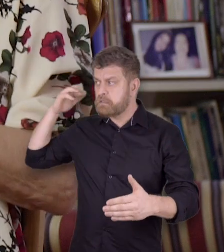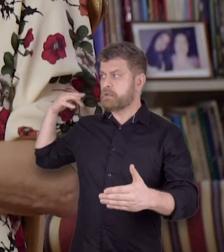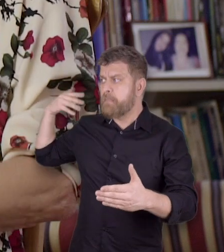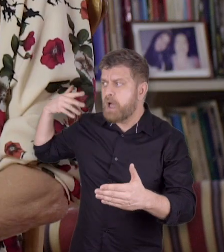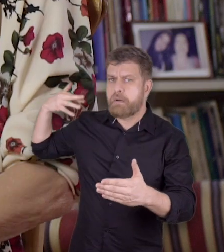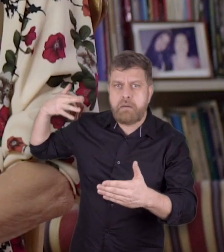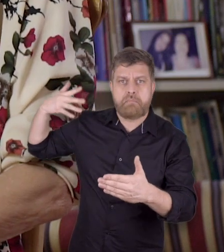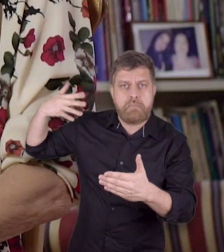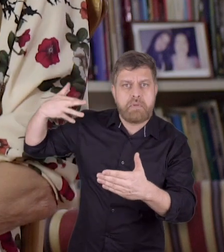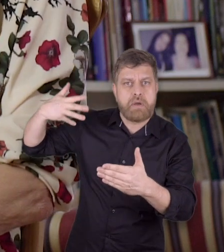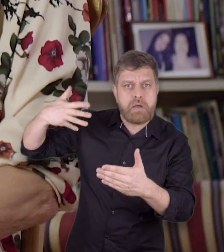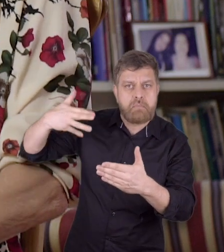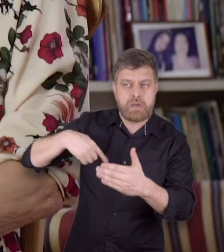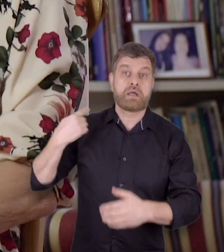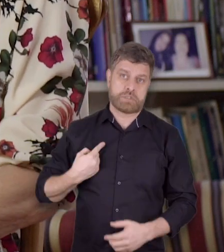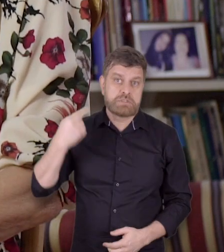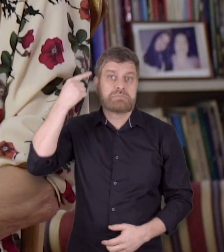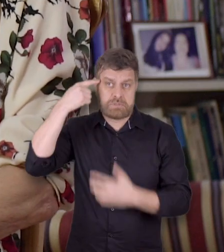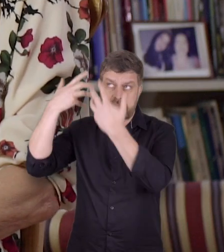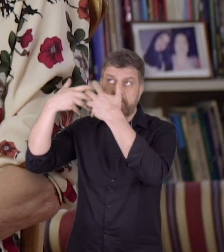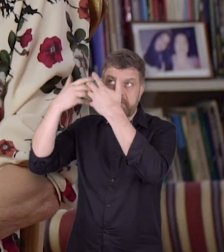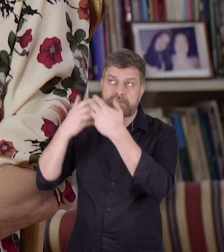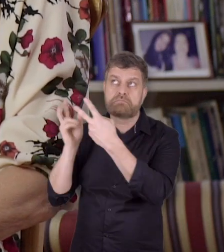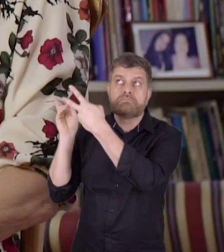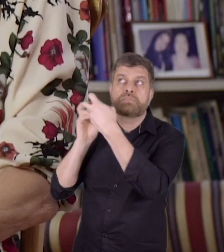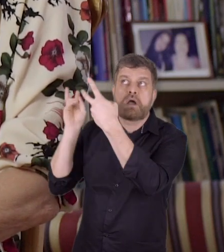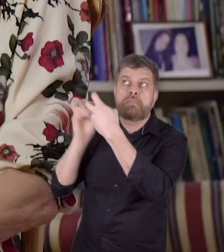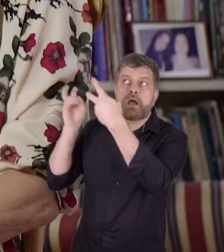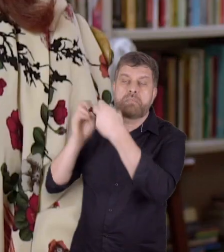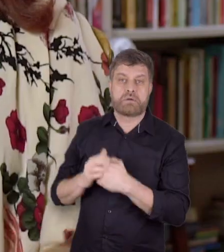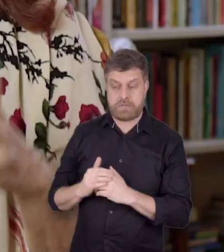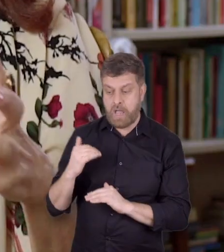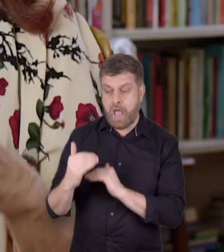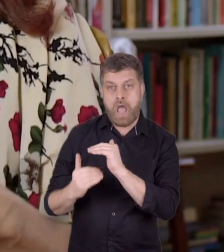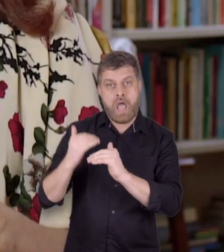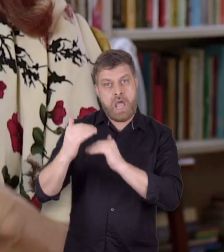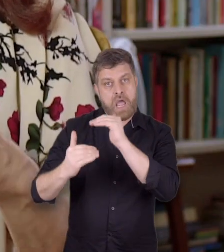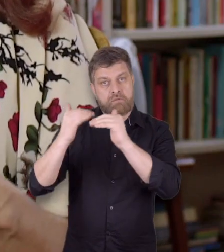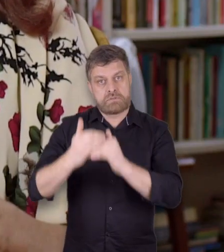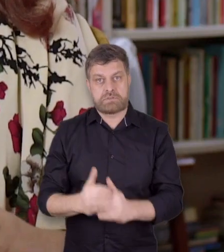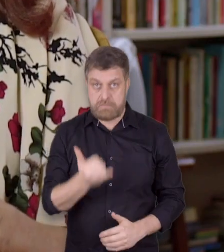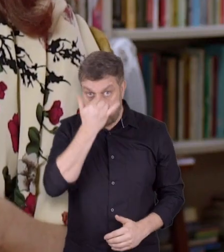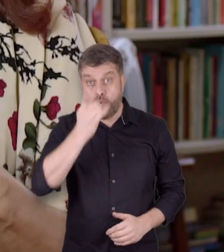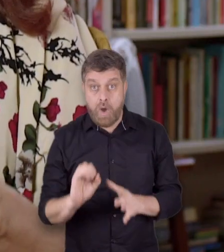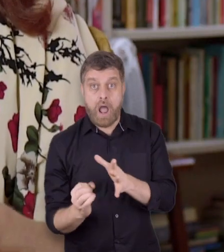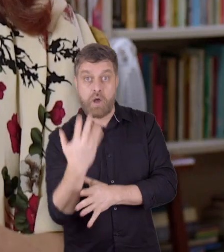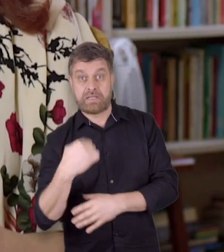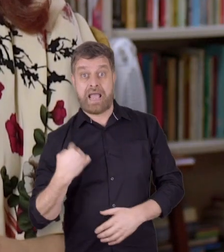um processo evolutivo que é preciso levar em consideração. Esse processo evolutivo